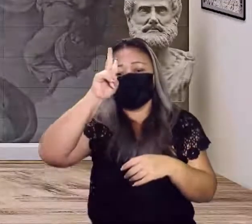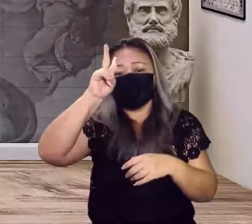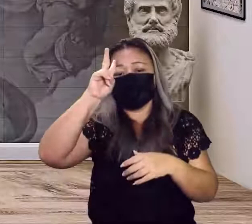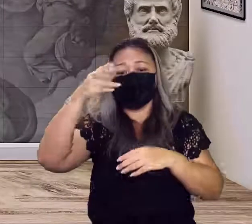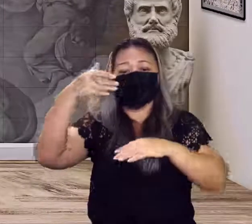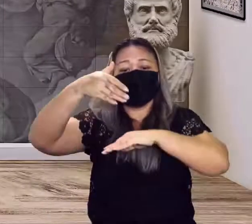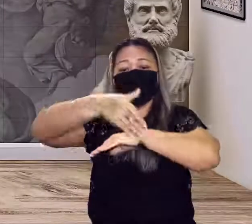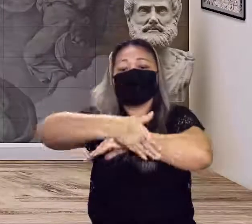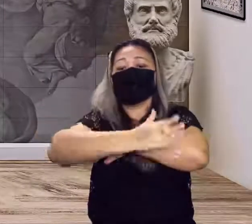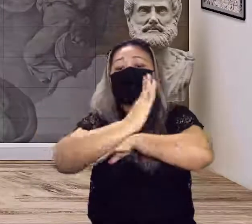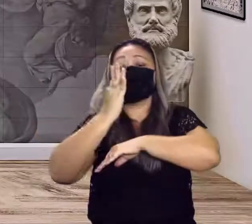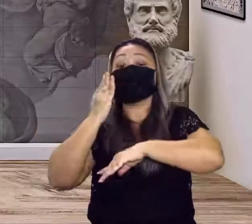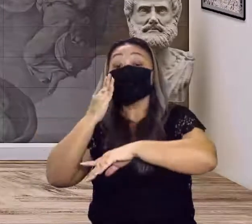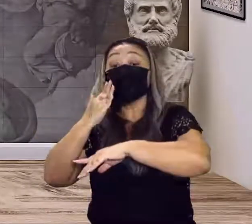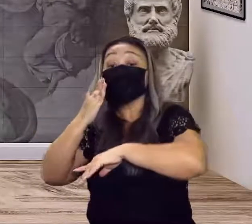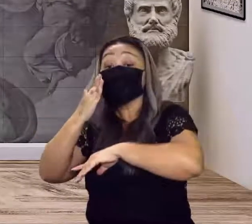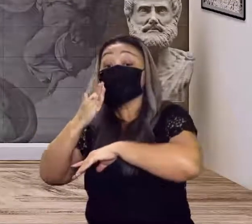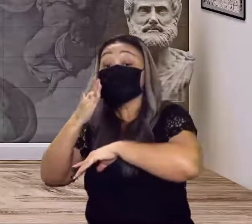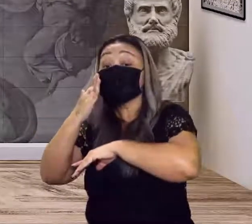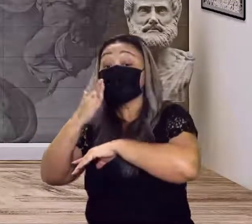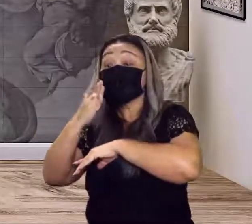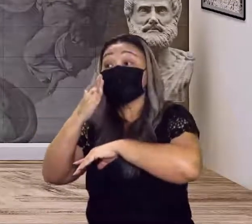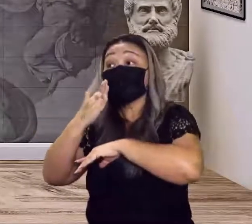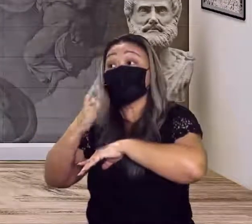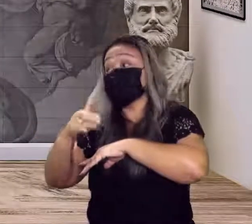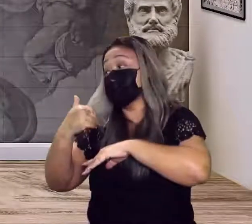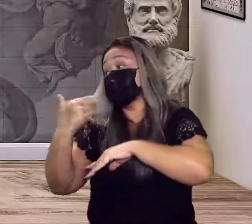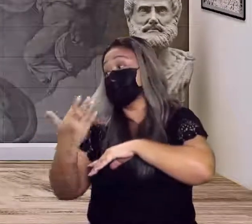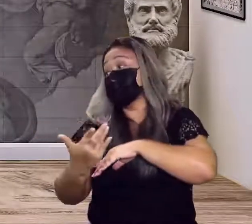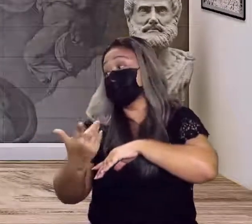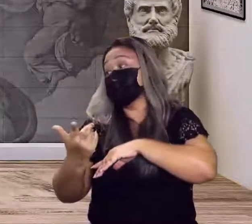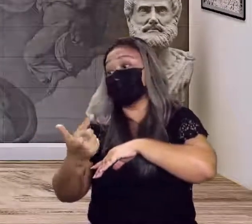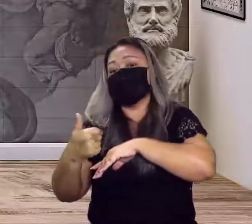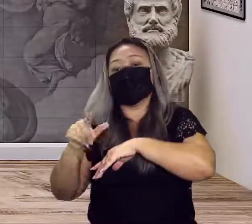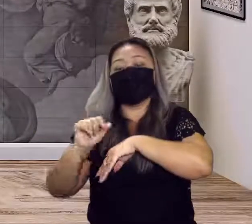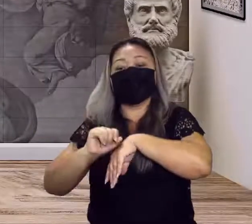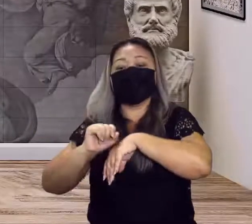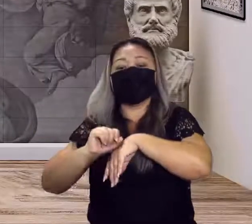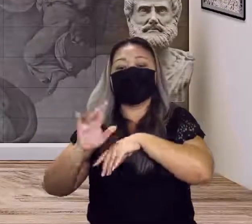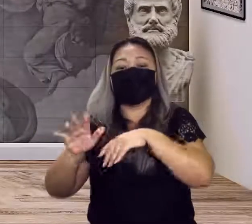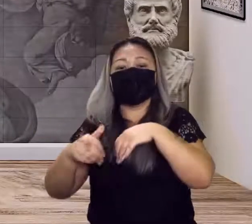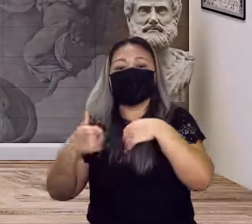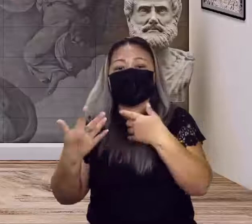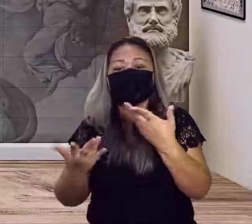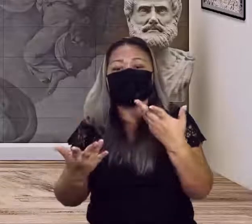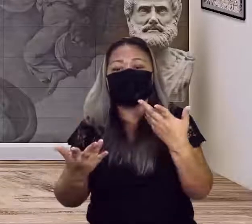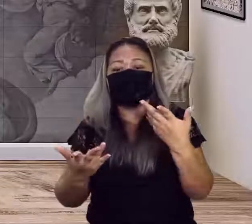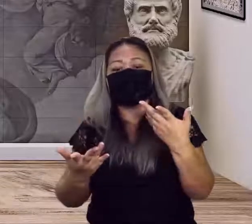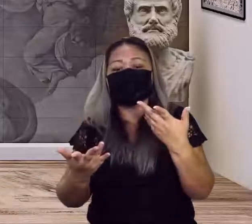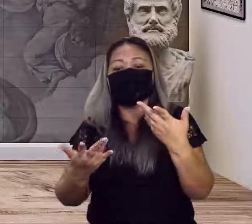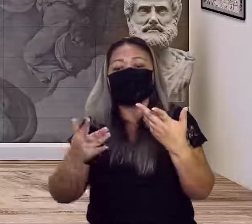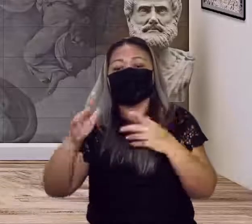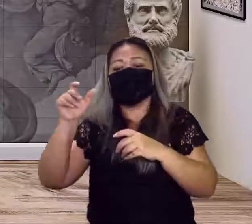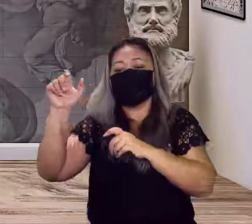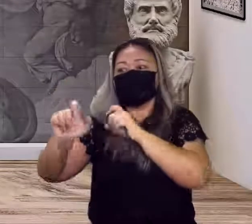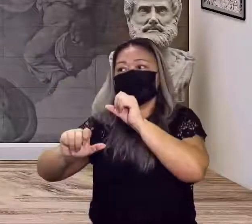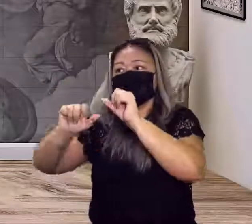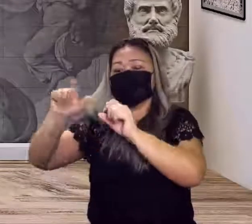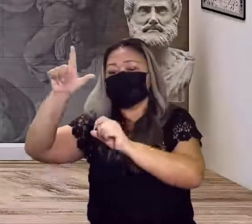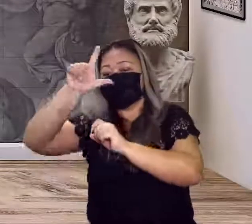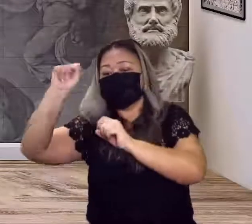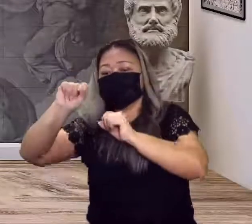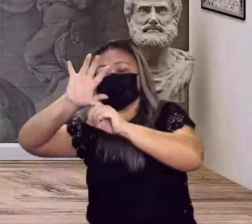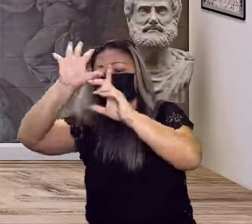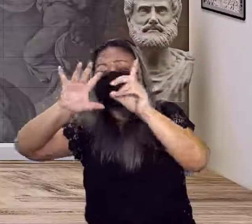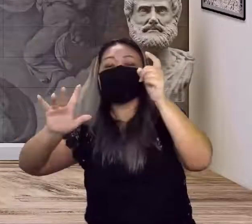Boto Cor-de-Rosa, né? Que era um rapaz lindo, maravilhoso, que em noite de lua cheia se transformava em pessoa e